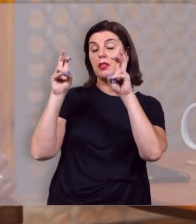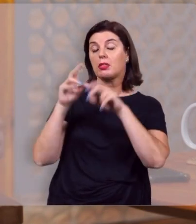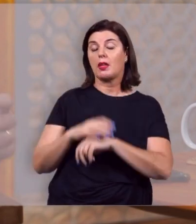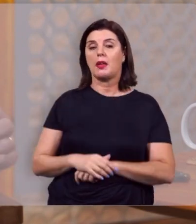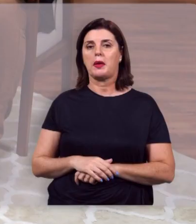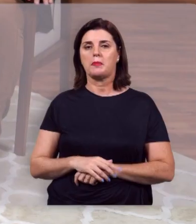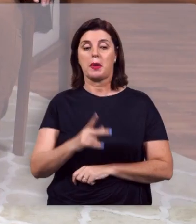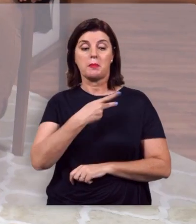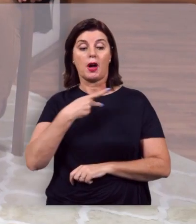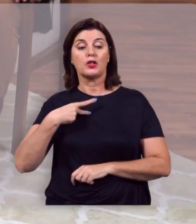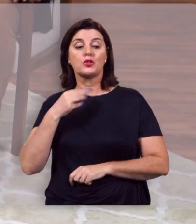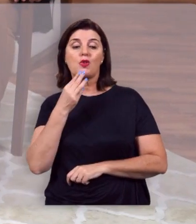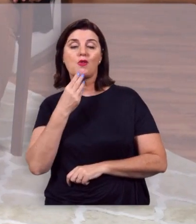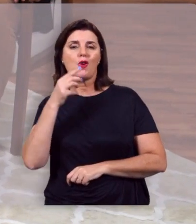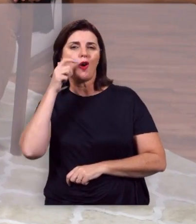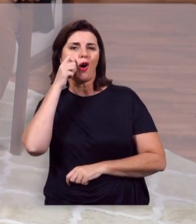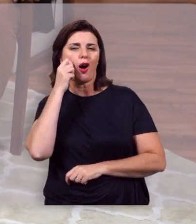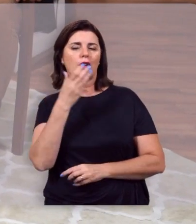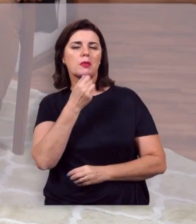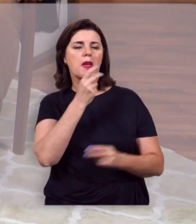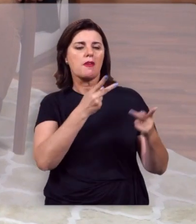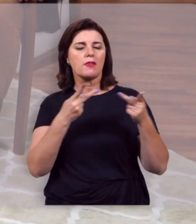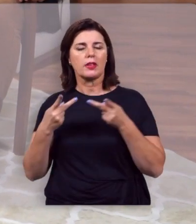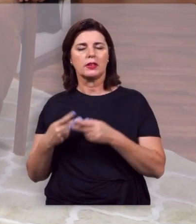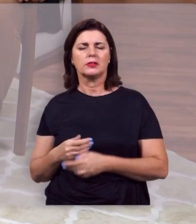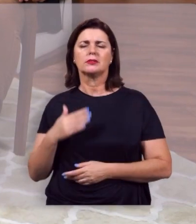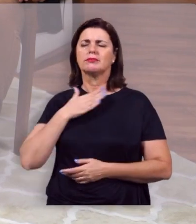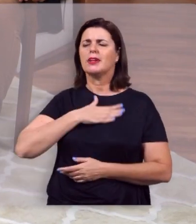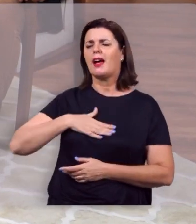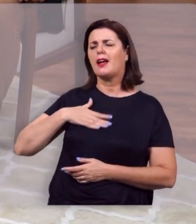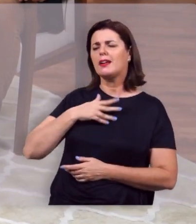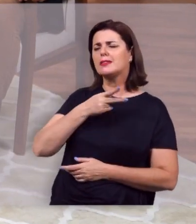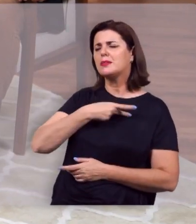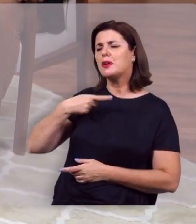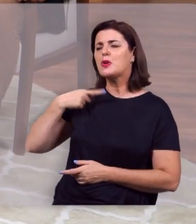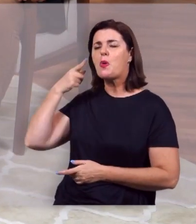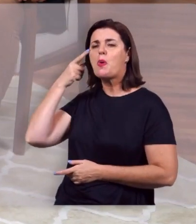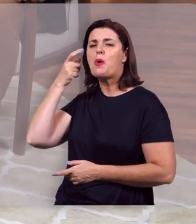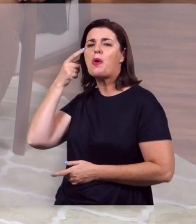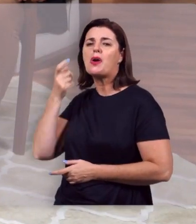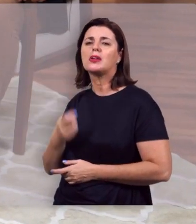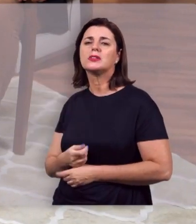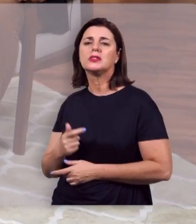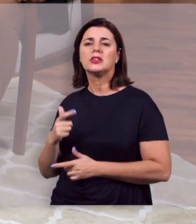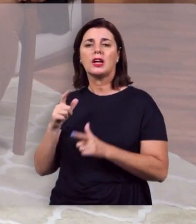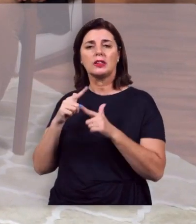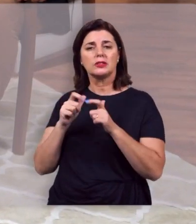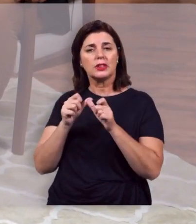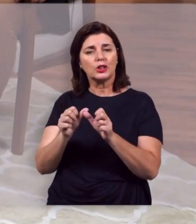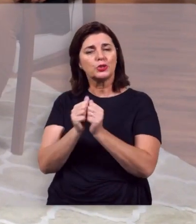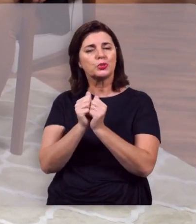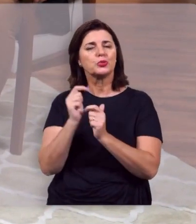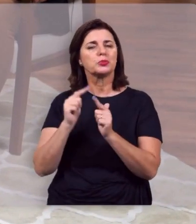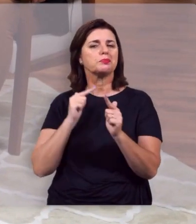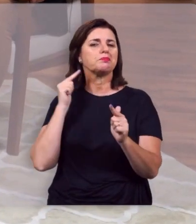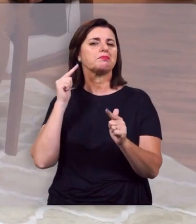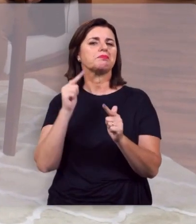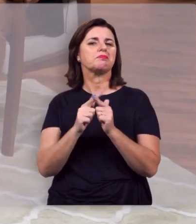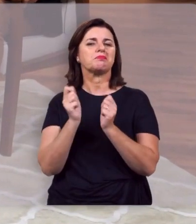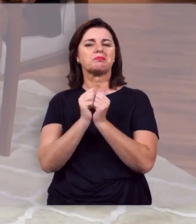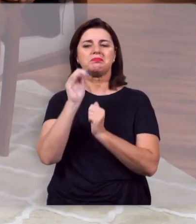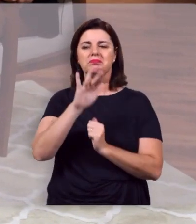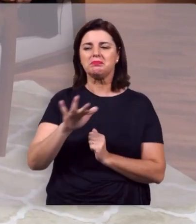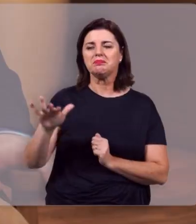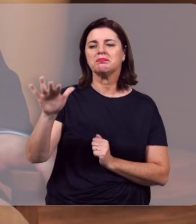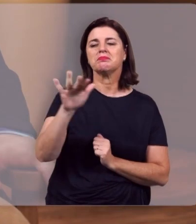Pastor Roster, seja muito bem-vindo ao Verdade e Vida. Que prazer, reverendo Rodrigo, estarmos juntos mais uma vez, também com todos os que estão